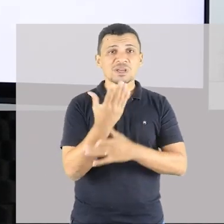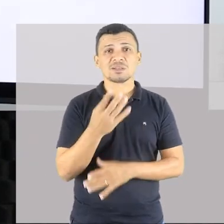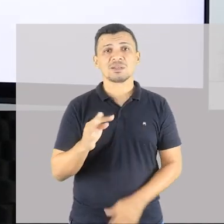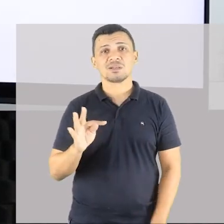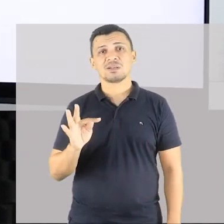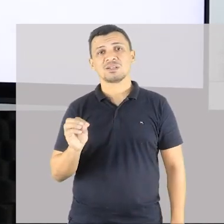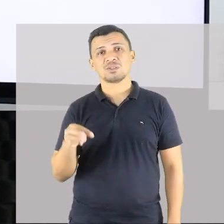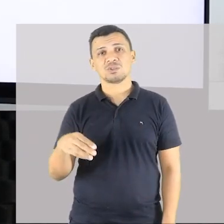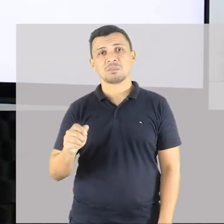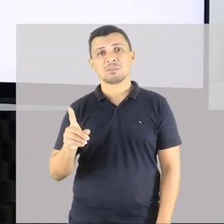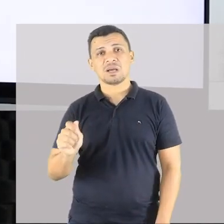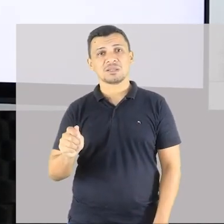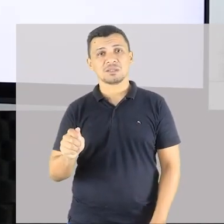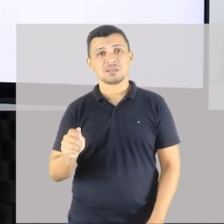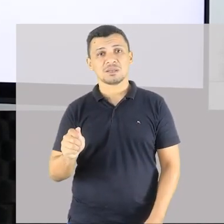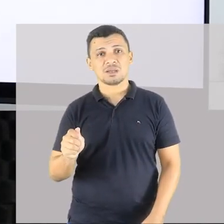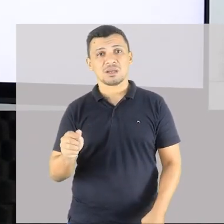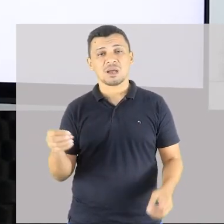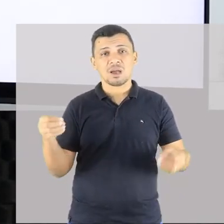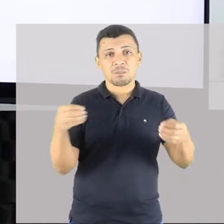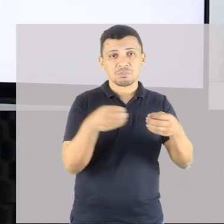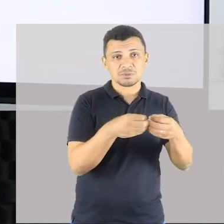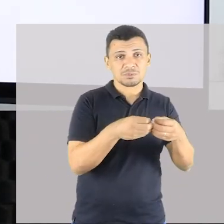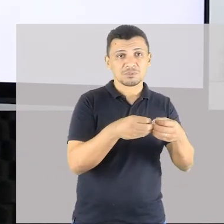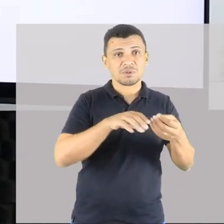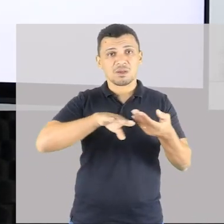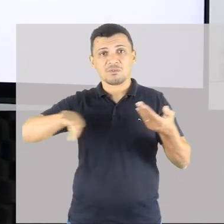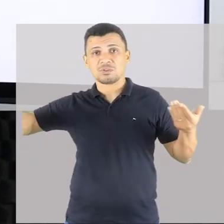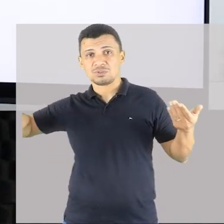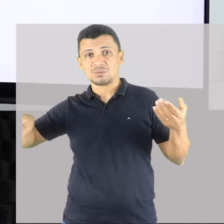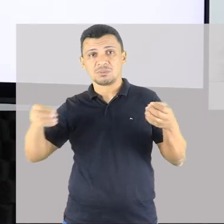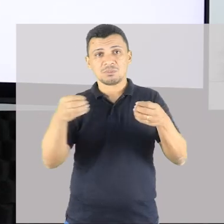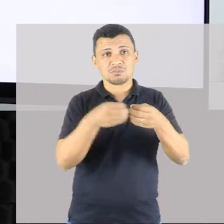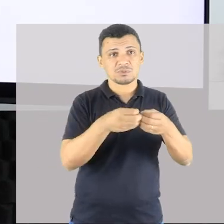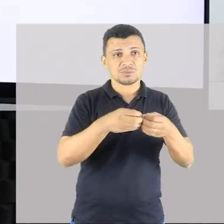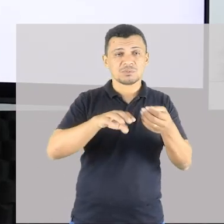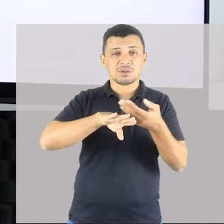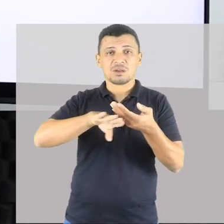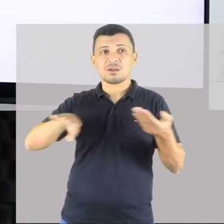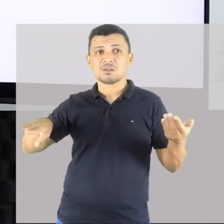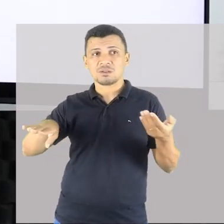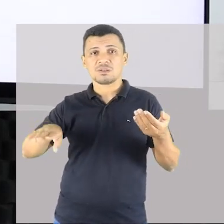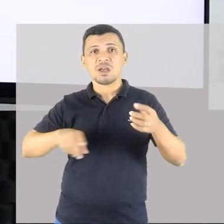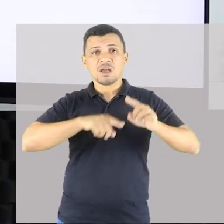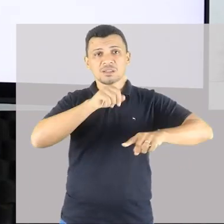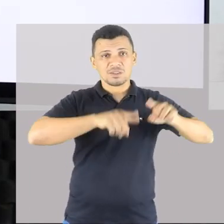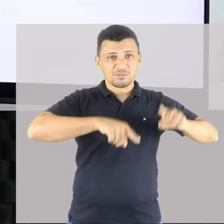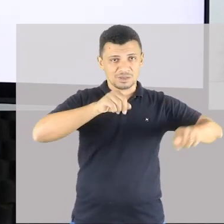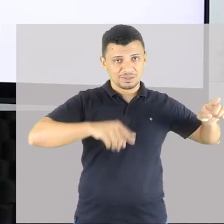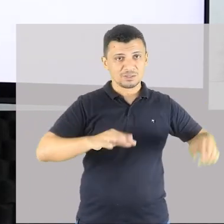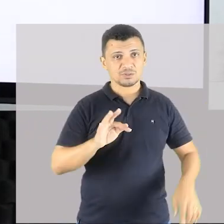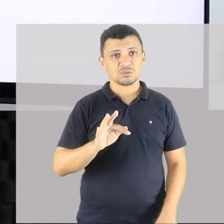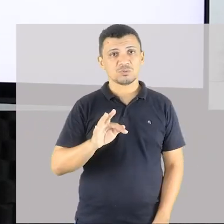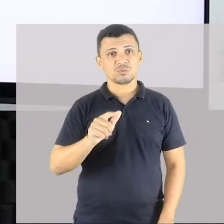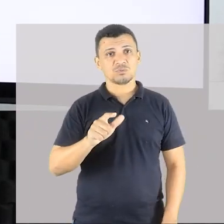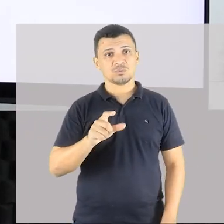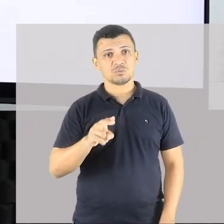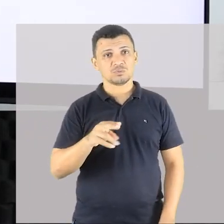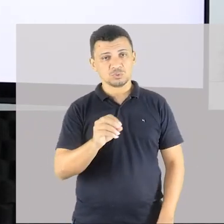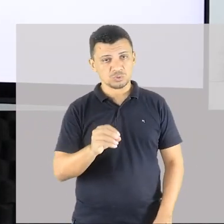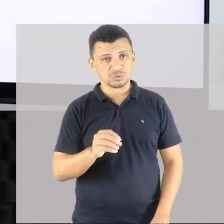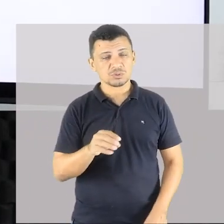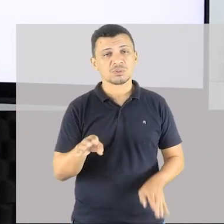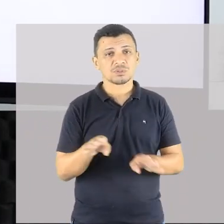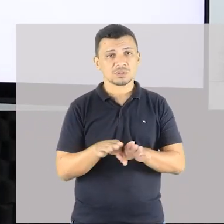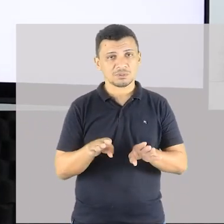aí, só aproximando e afastando, aproximando e afastando. Enquanto você estiver aproximando e afastando, está variando o fluxo, está tendo